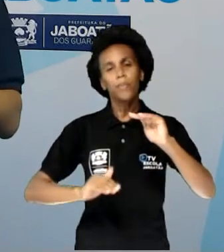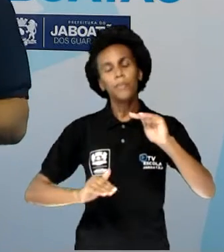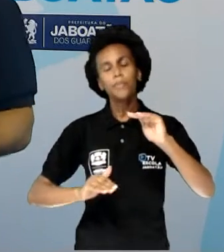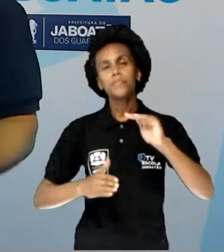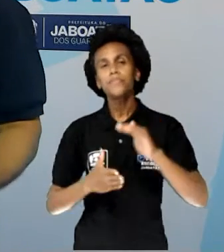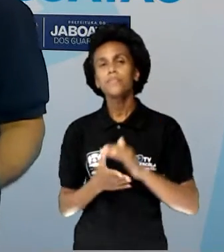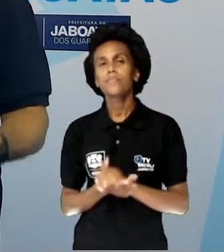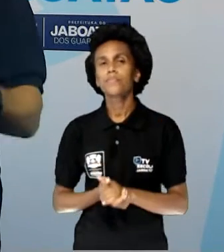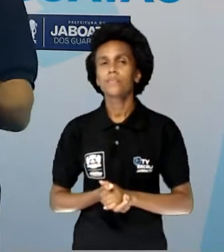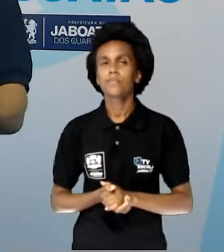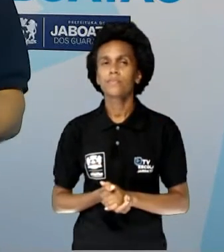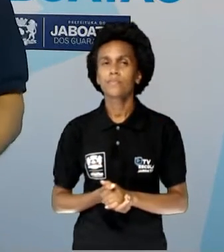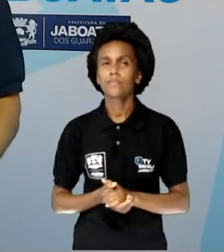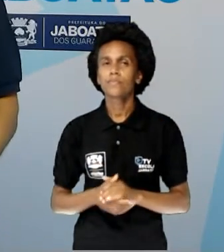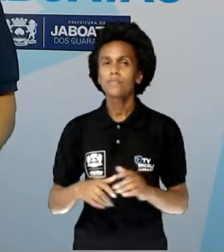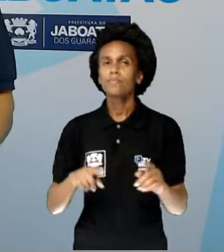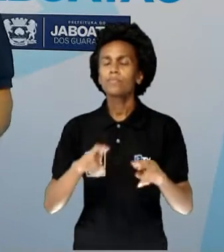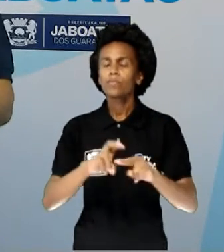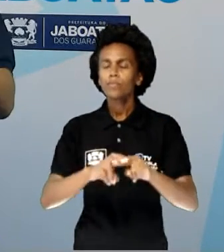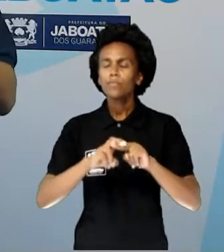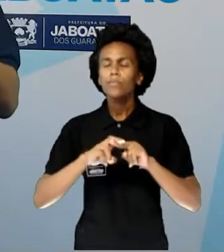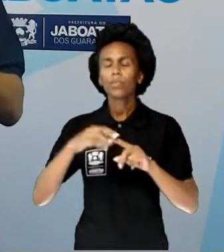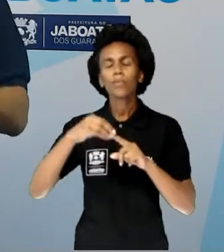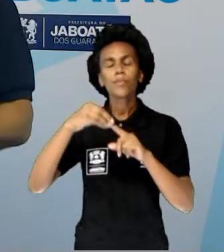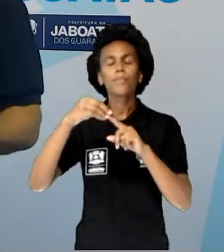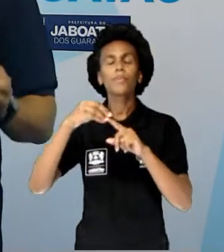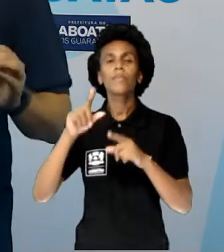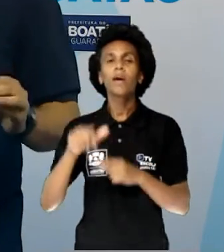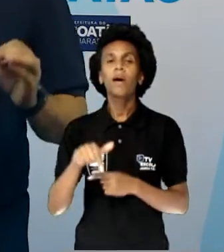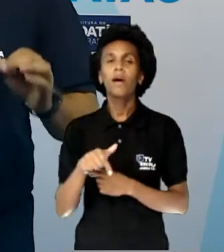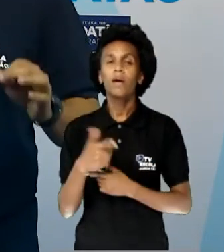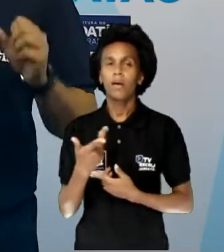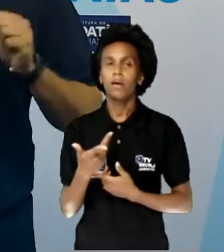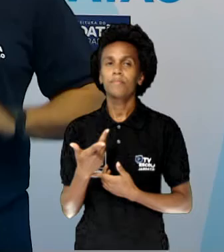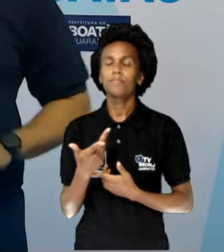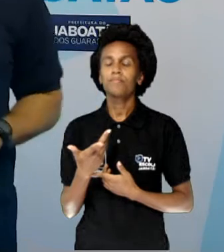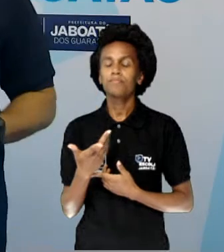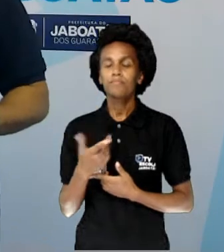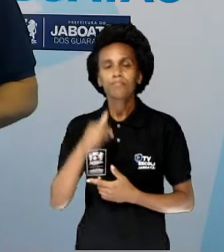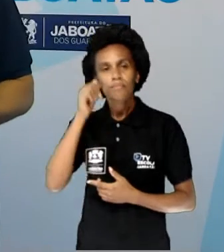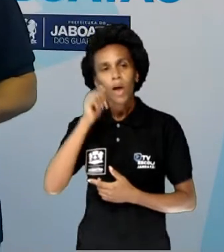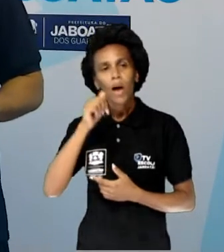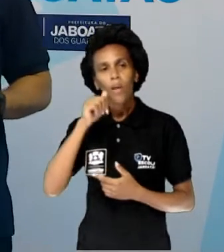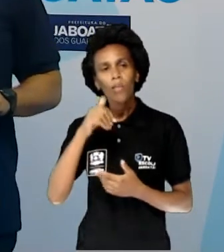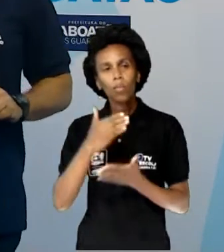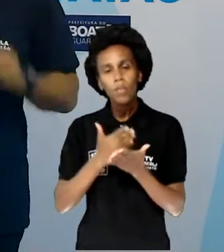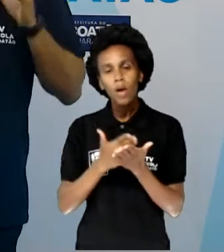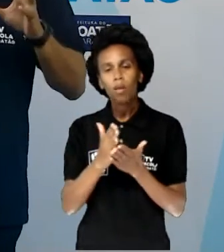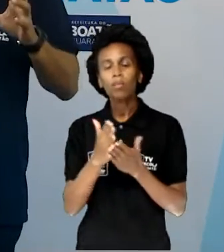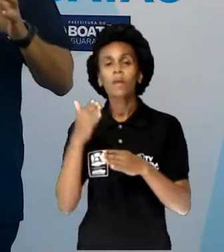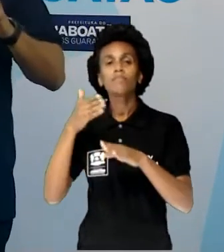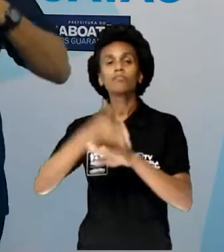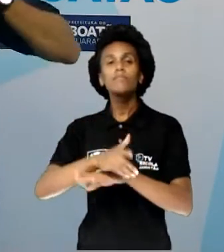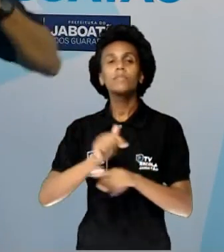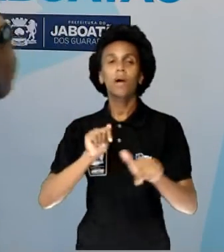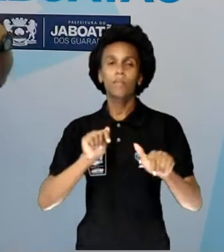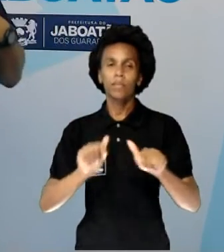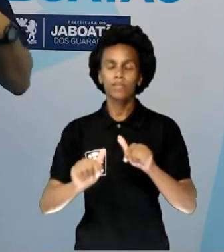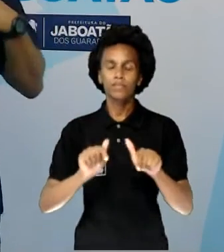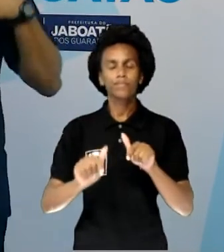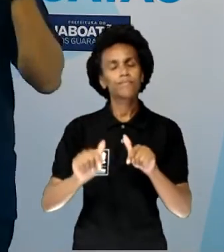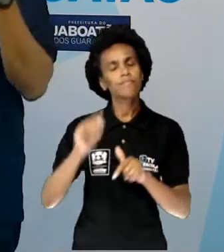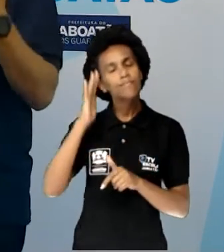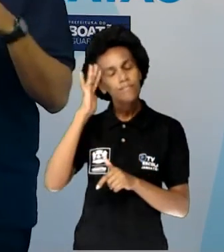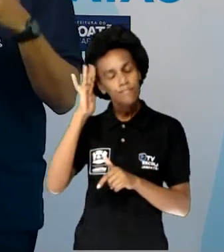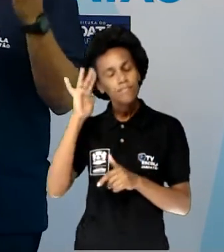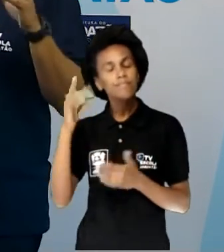de fecundidade ela tenha diminuído é a inserção da mulher no mercado de trabalho. Porque imagina só, minha avó, por